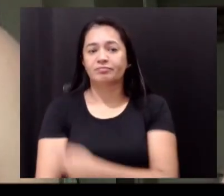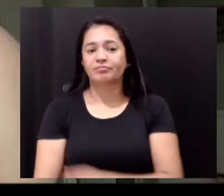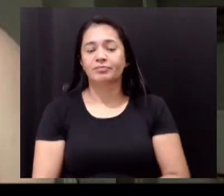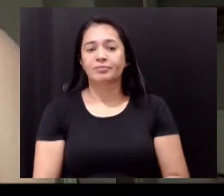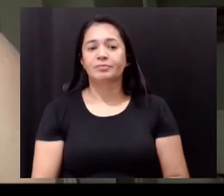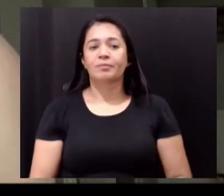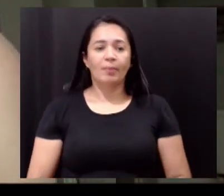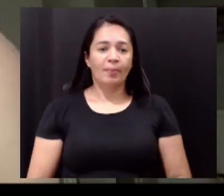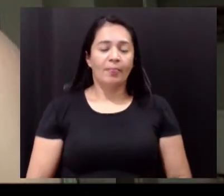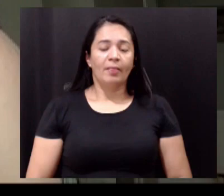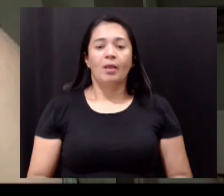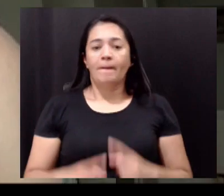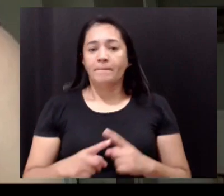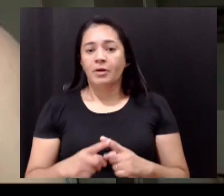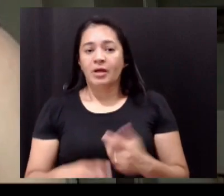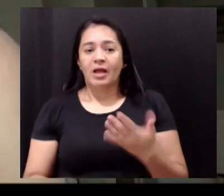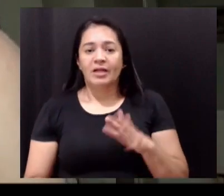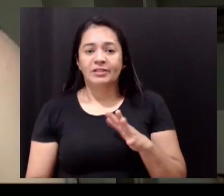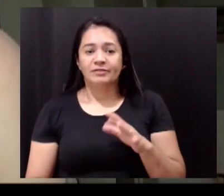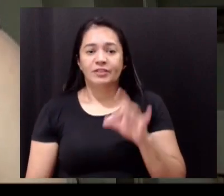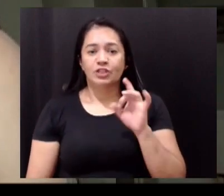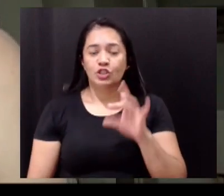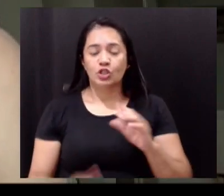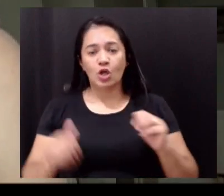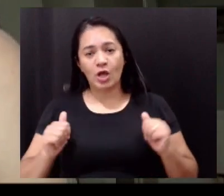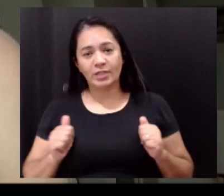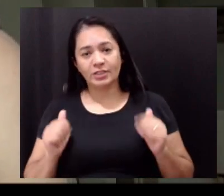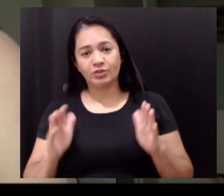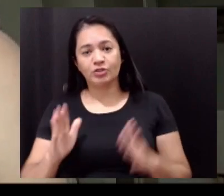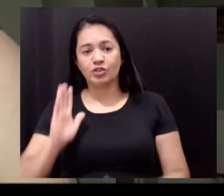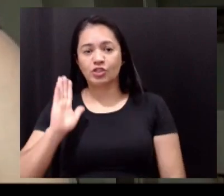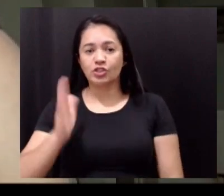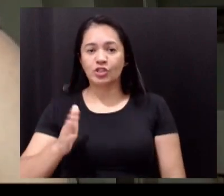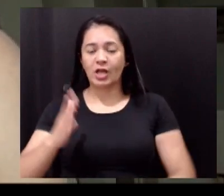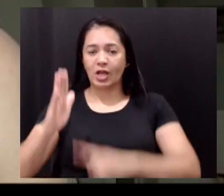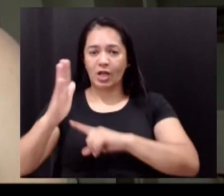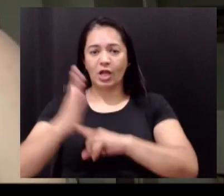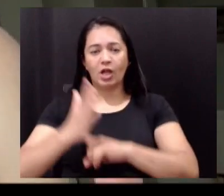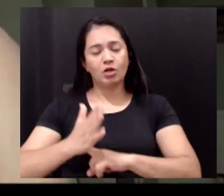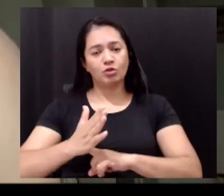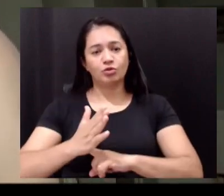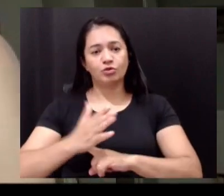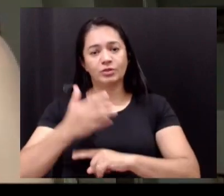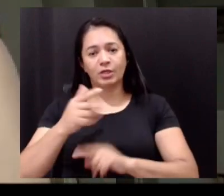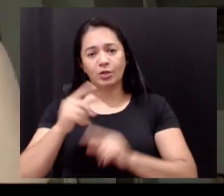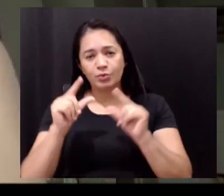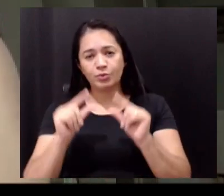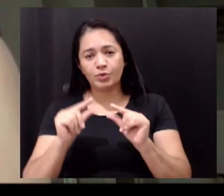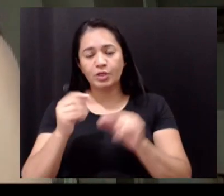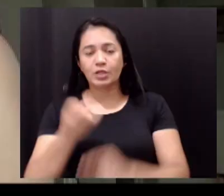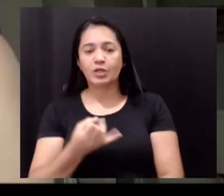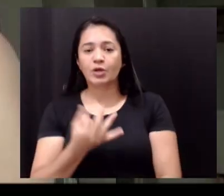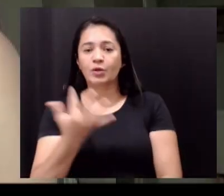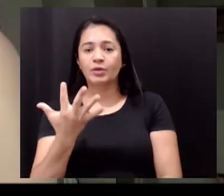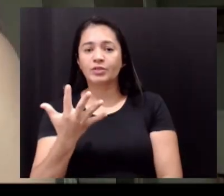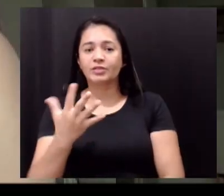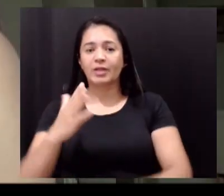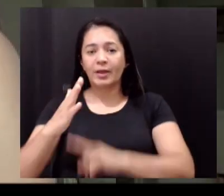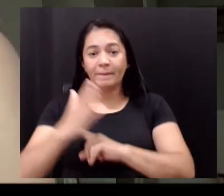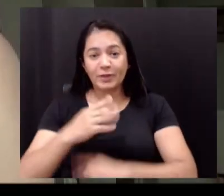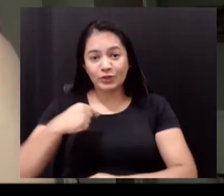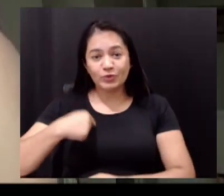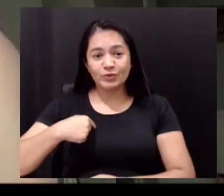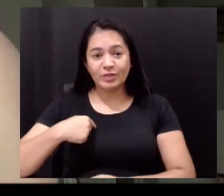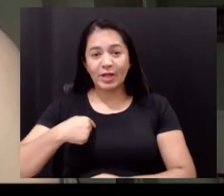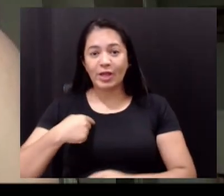às vezes só essa atitude já pode nos ajudar a baixar esses números e me ajudar, como médica, a não